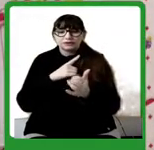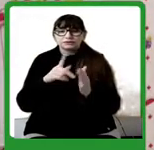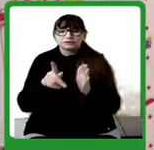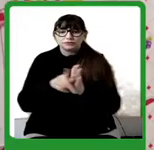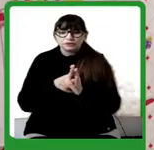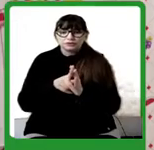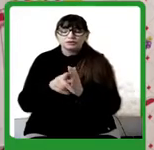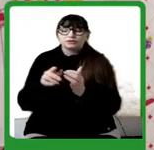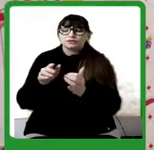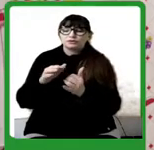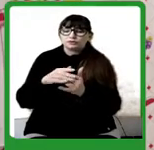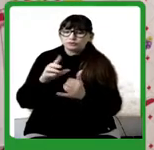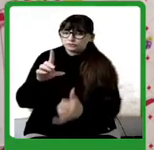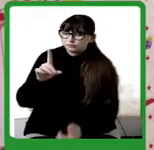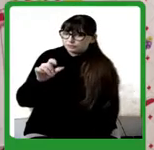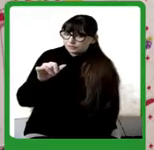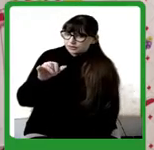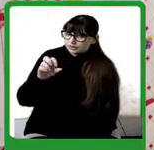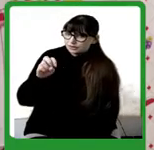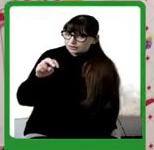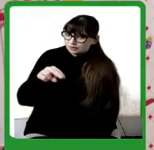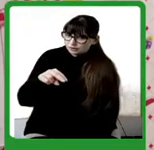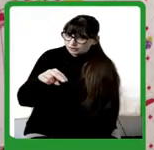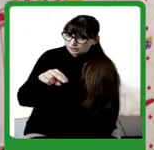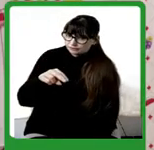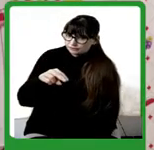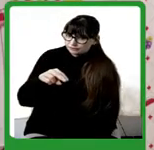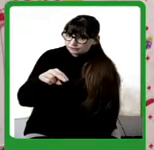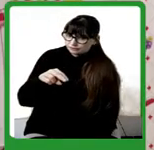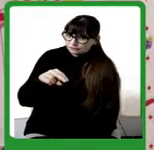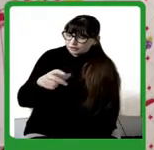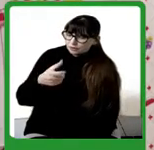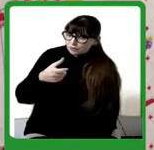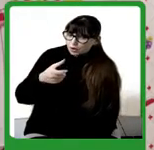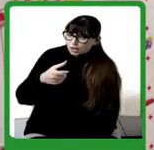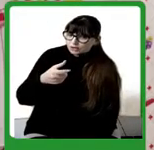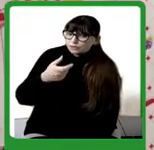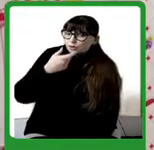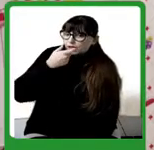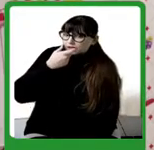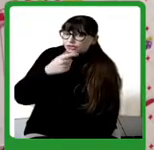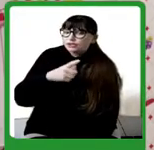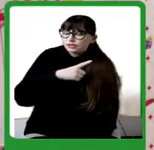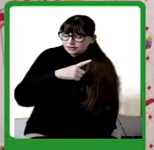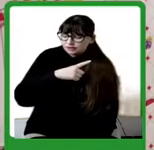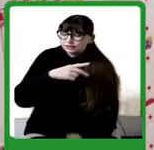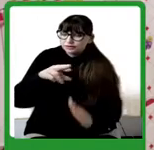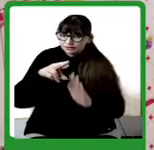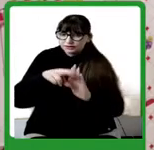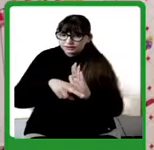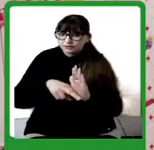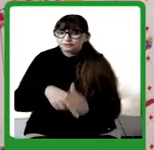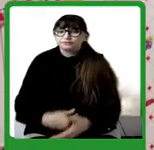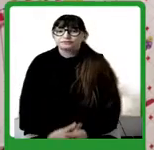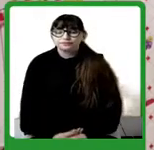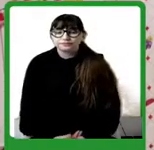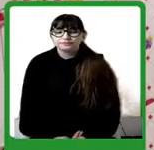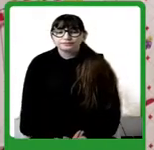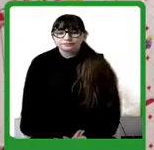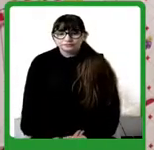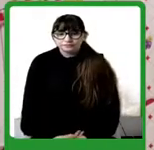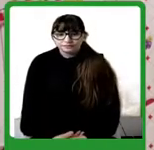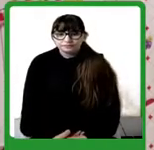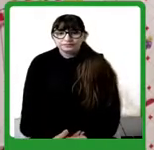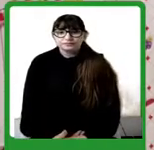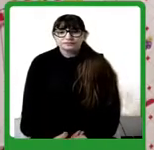www.youtube.com e digitar Badin Bolacha, que tem lá a receita, tá? Tem as bolachas pintadas. O